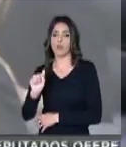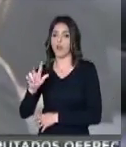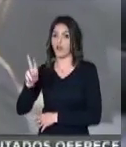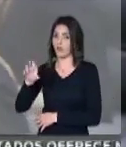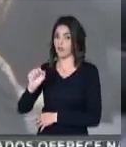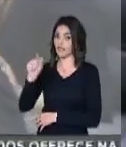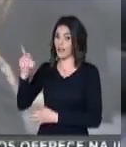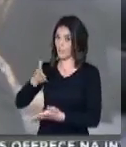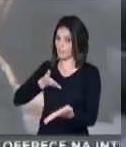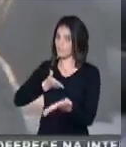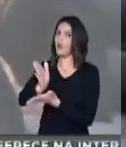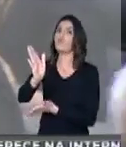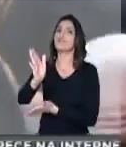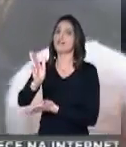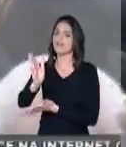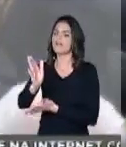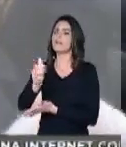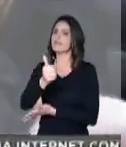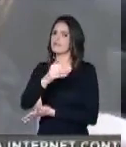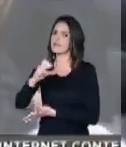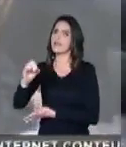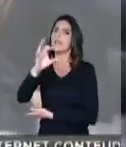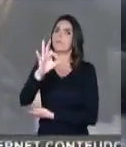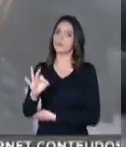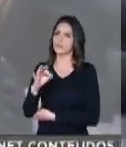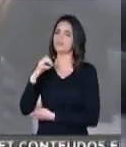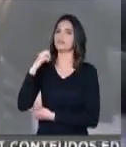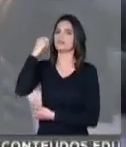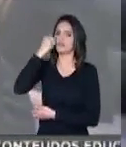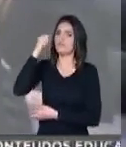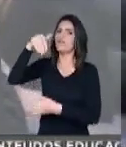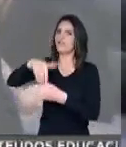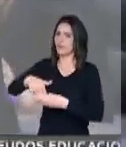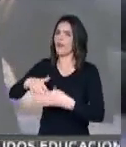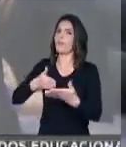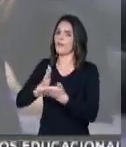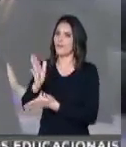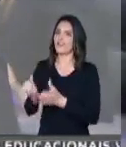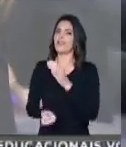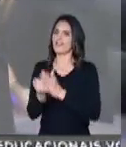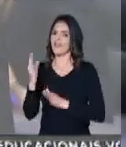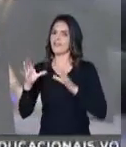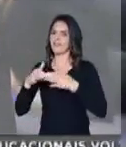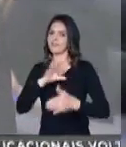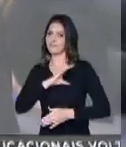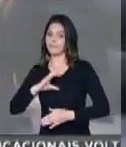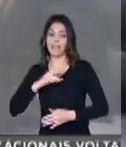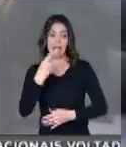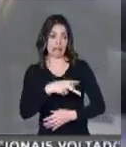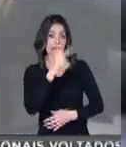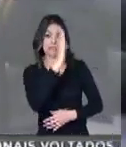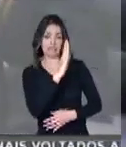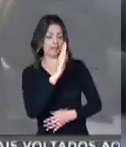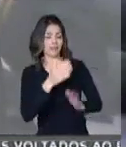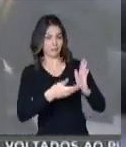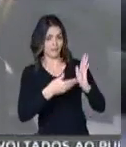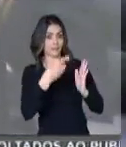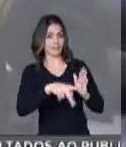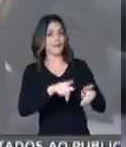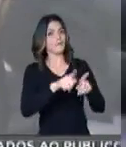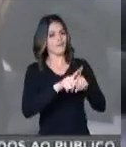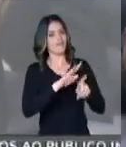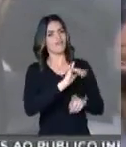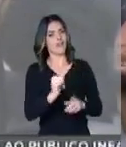teve aprovação unânime e eu não tenho dúvida que aqui naqueles deputados também teremos essa mesma sensibilidade e a solidariedade da